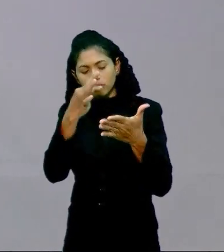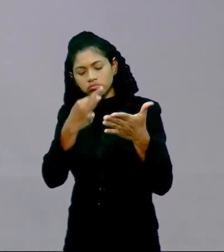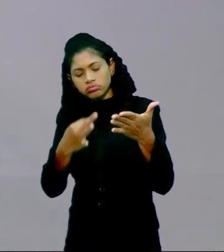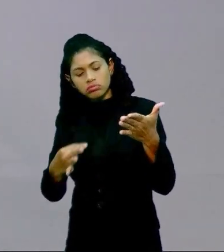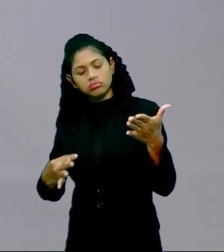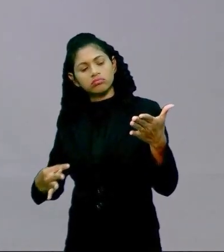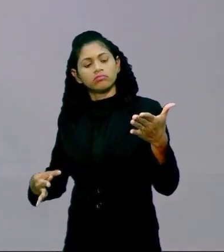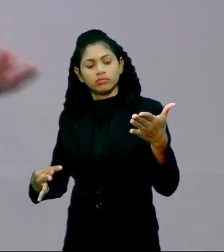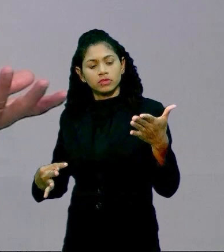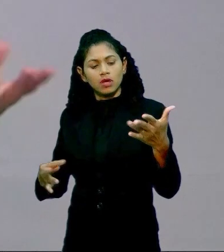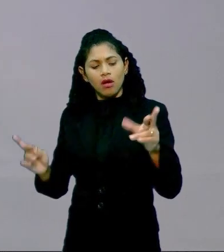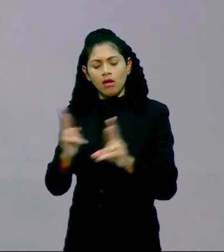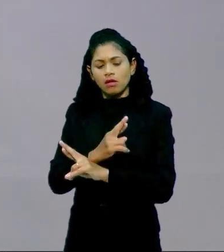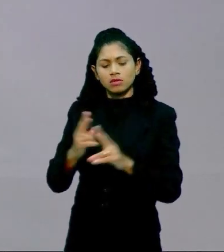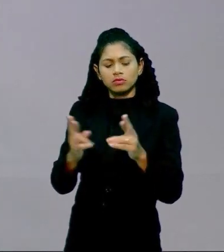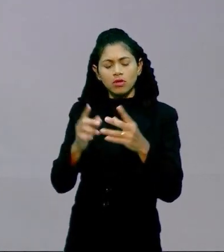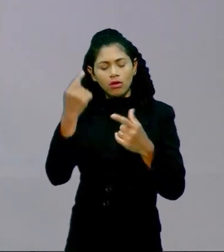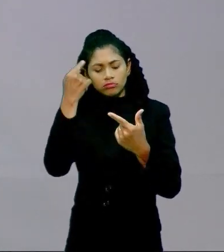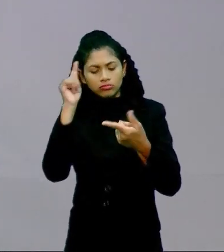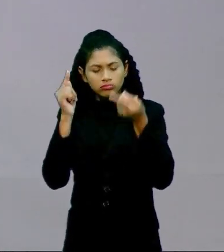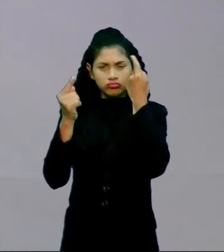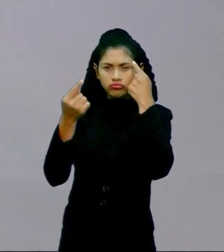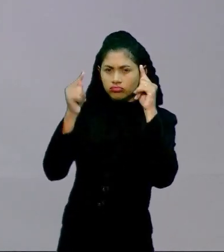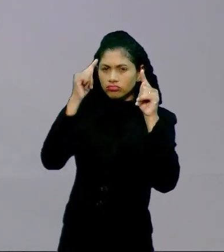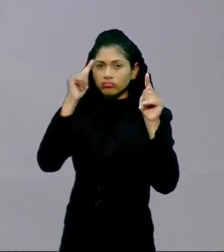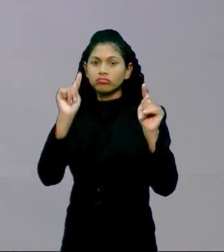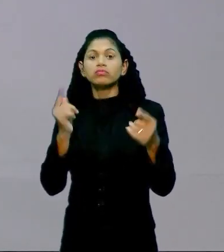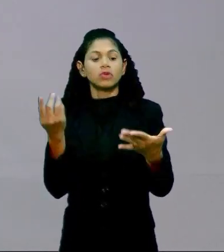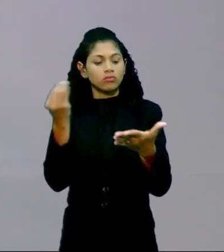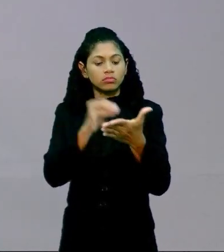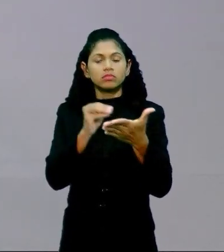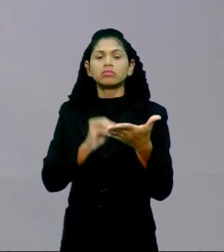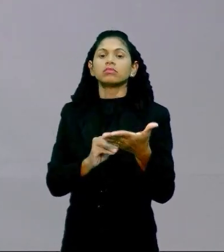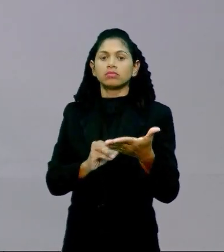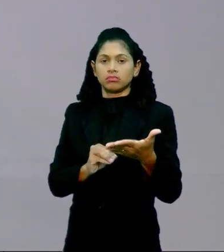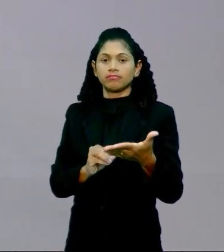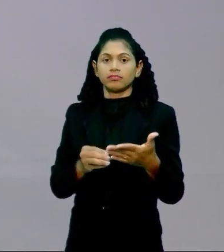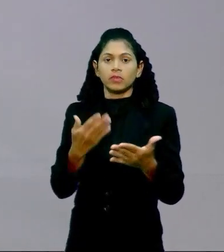Então, a nossa aula de hoje vai trazer essa questão.